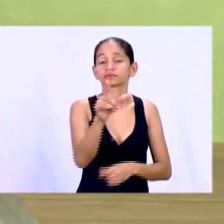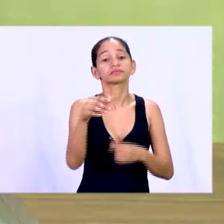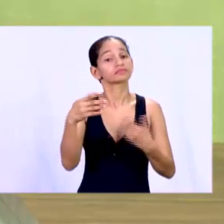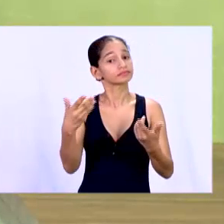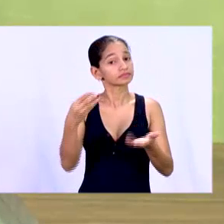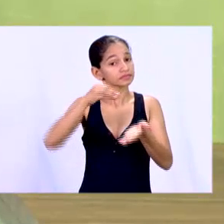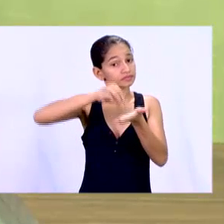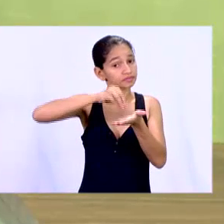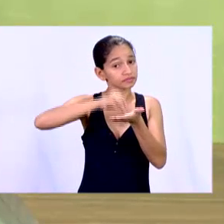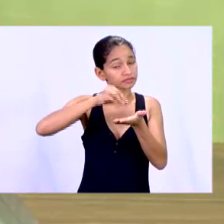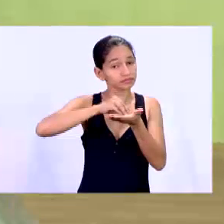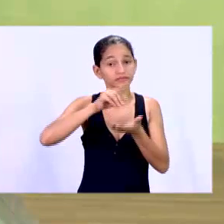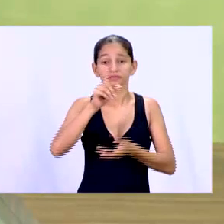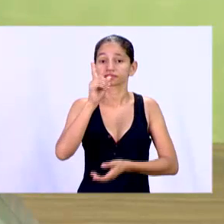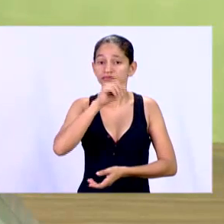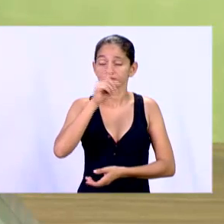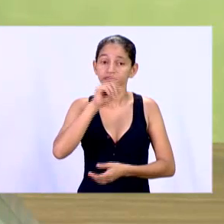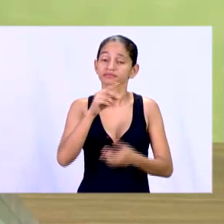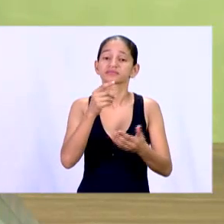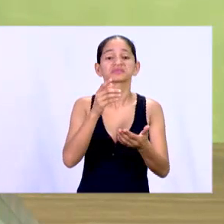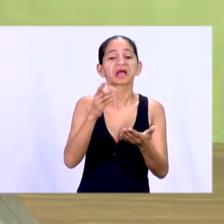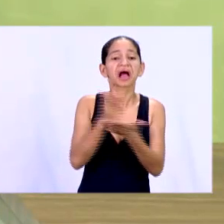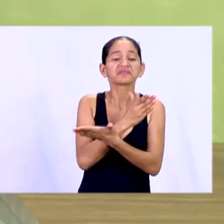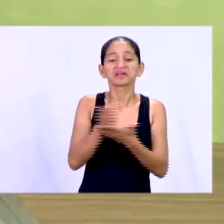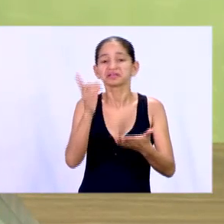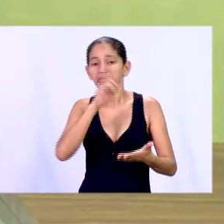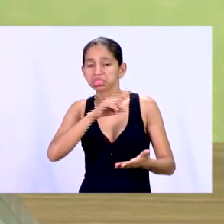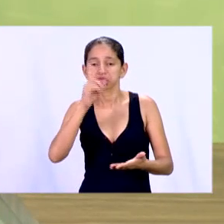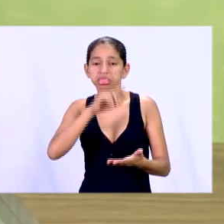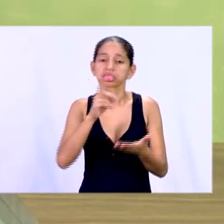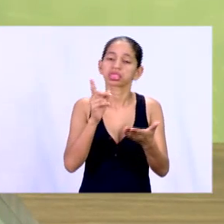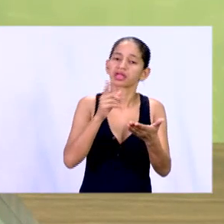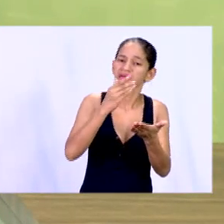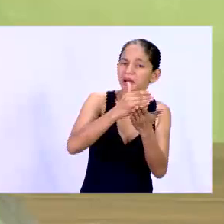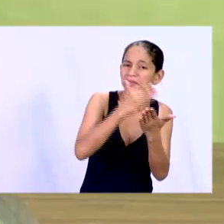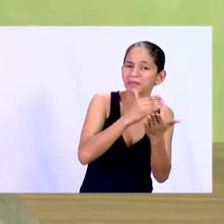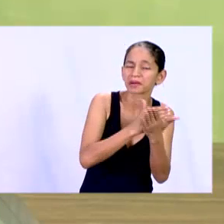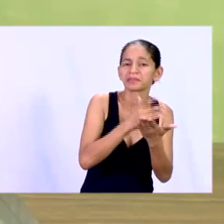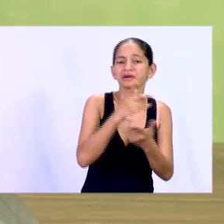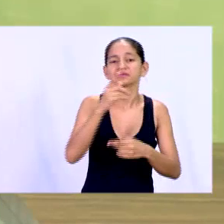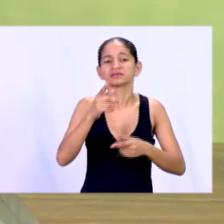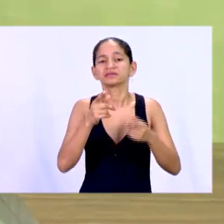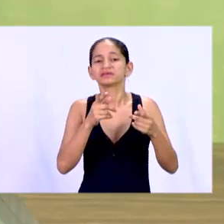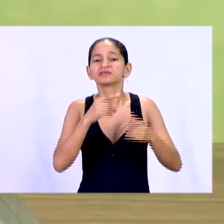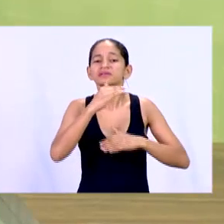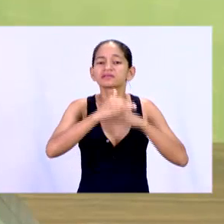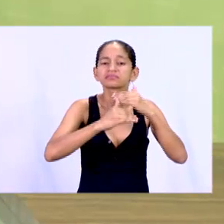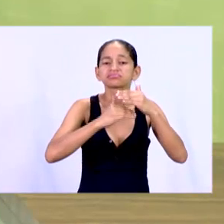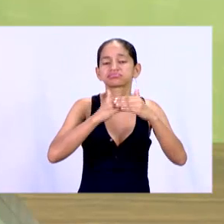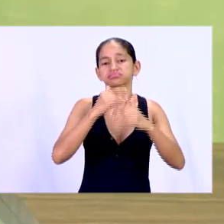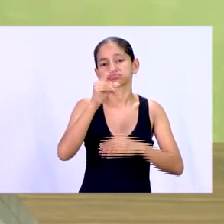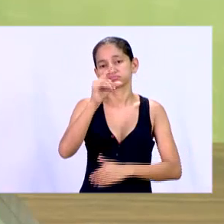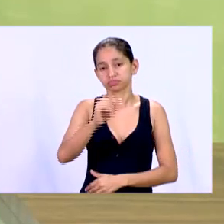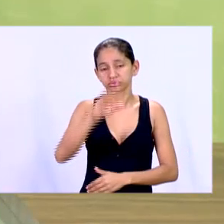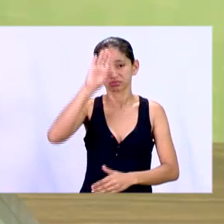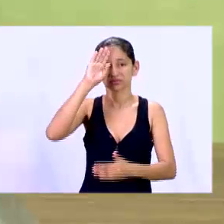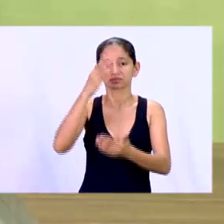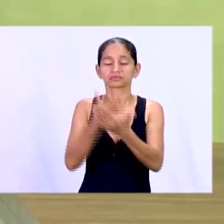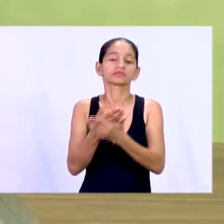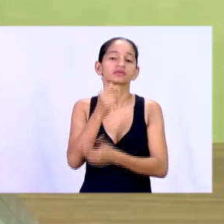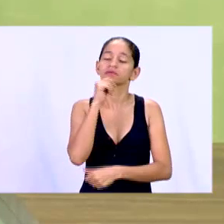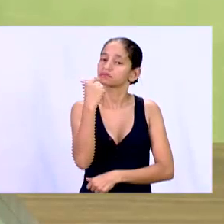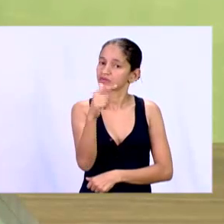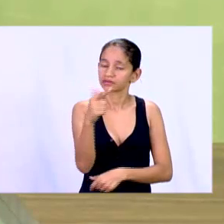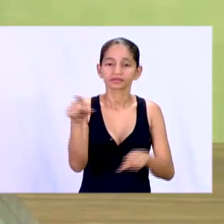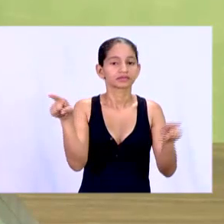integridade, não cumprimento de seus deveres, ocasionando a perda da produtividade. A falta de confiança, se